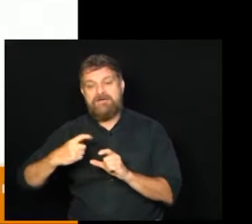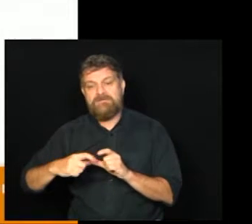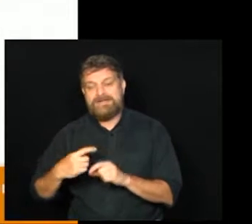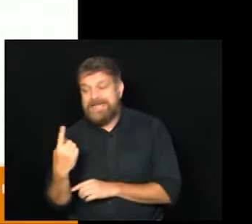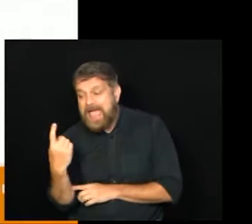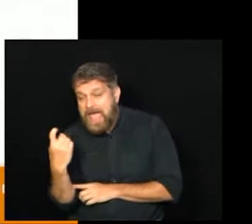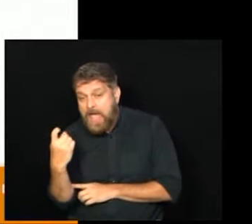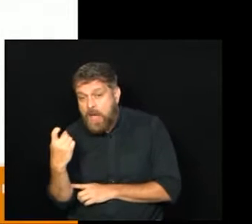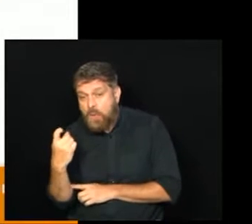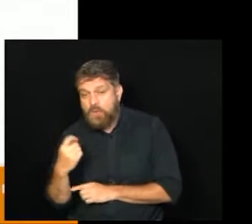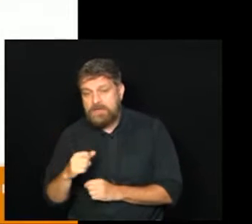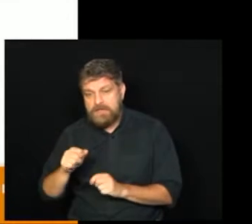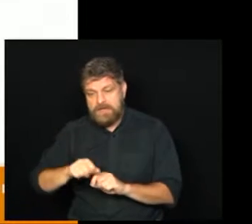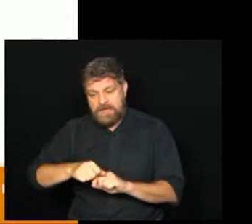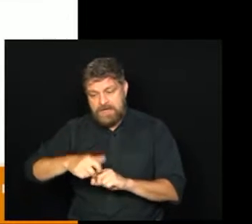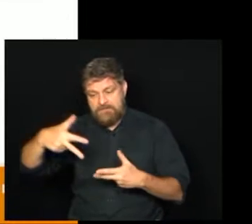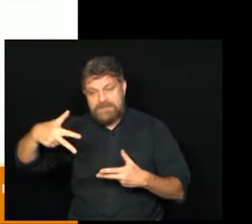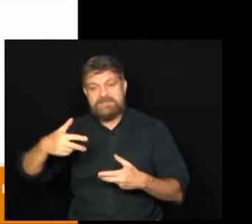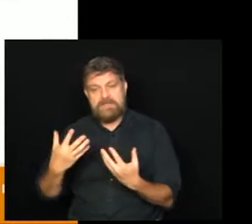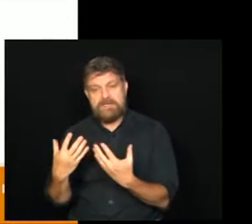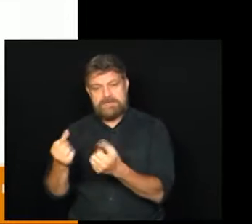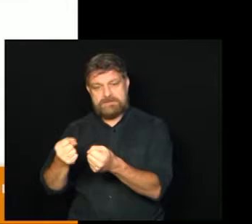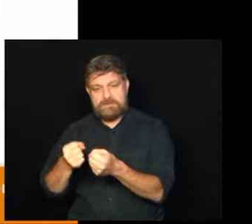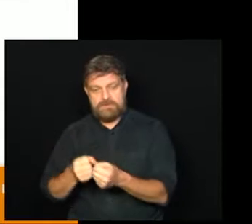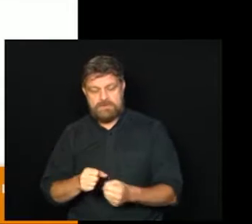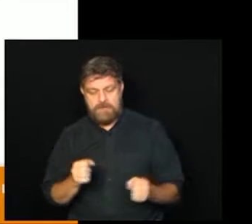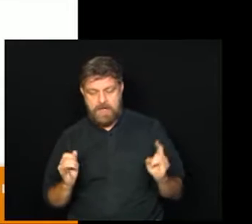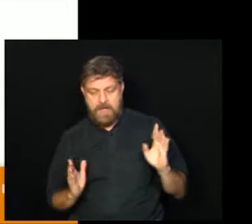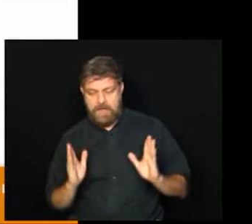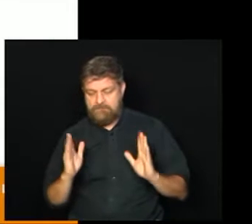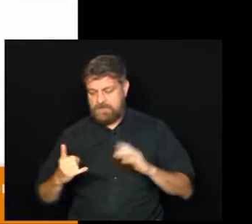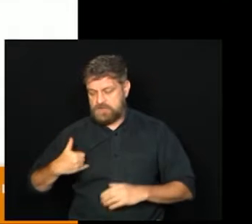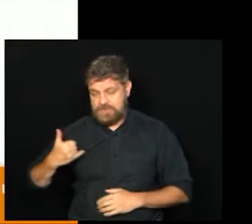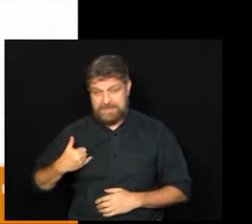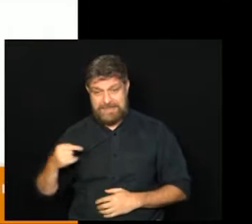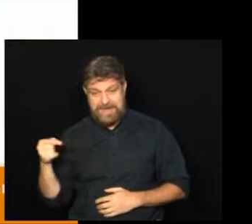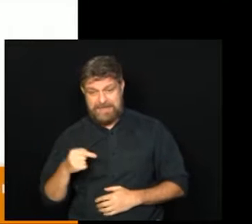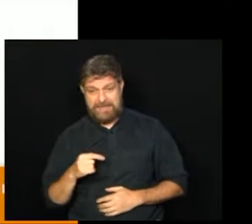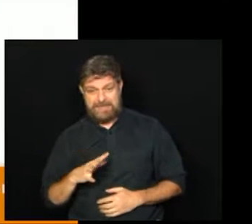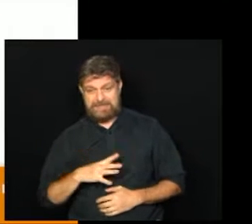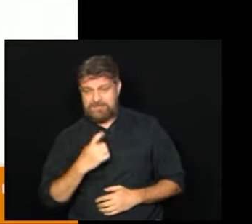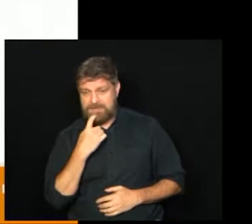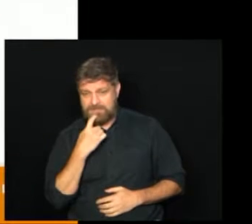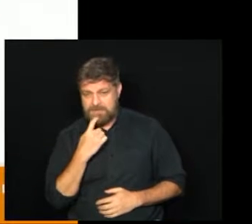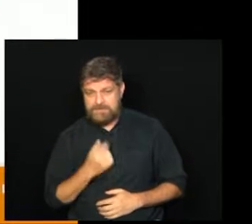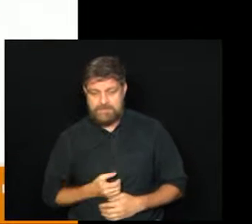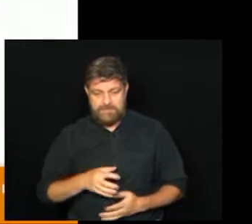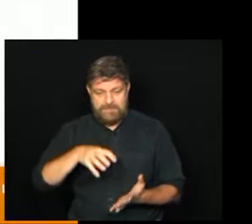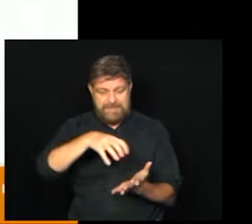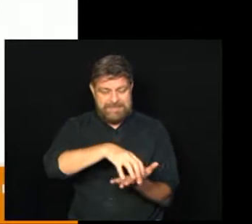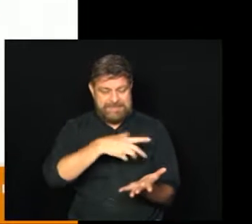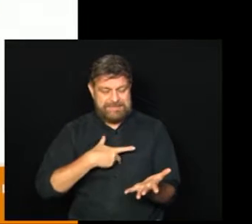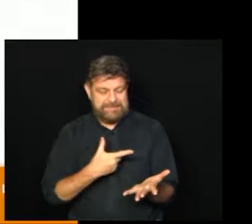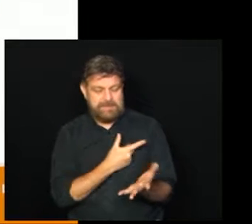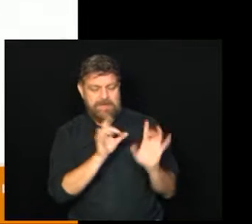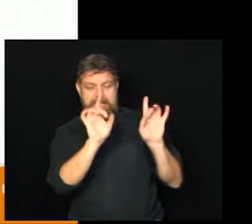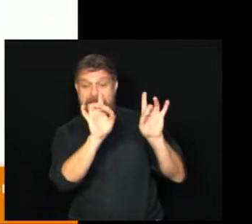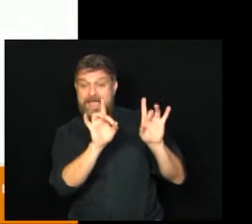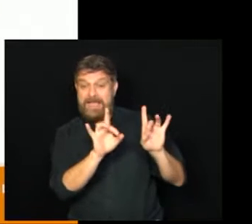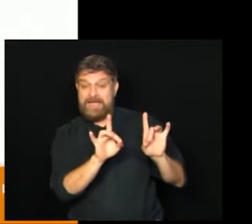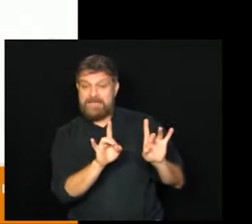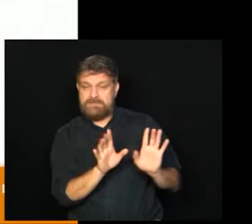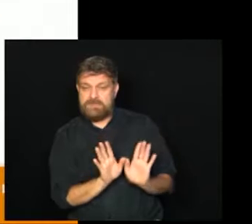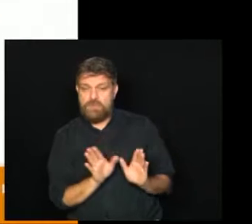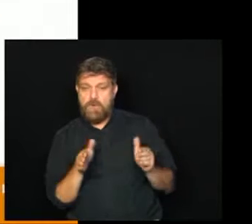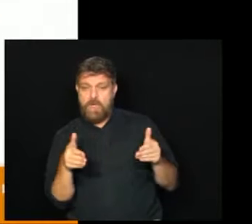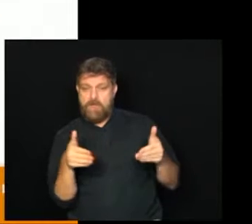aprovada pela Anvisa para esta faixa etária. E nós temos em Campinas alguns centros de saúde específicos